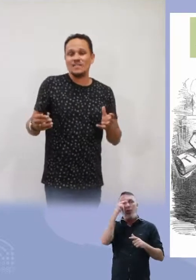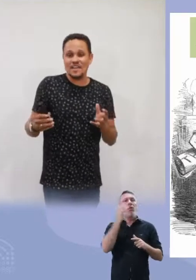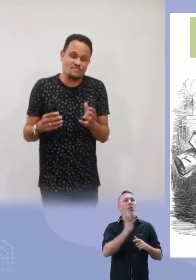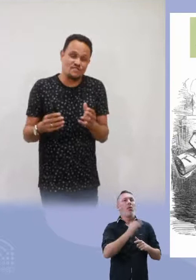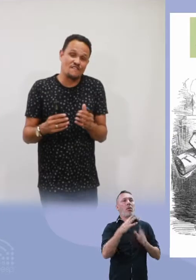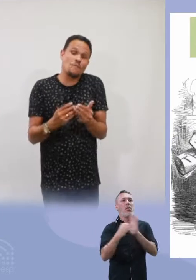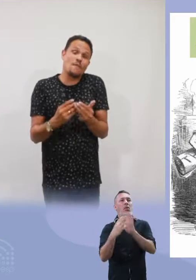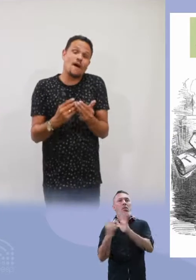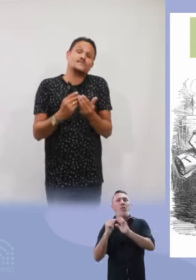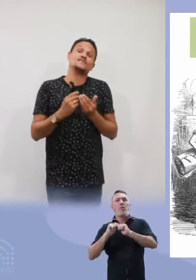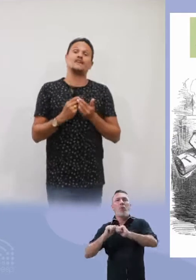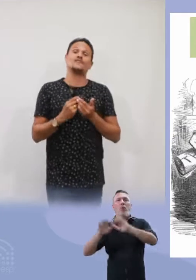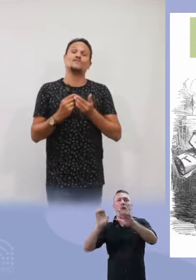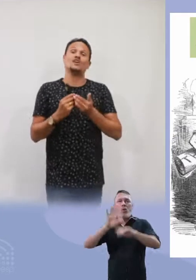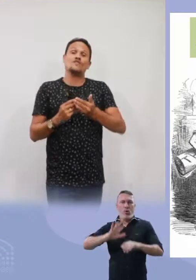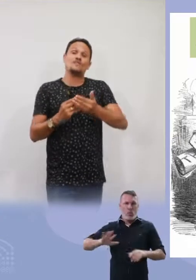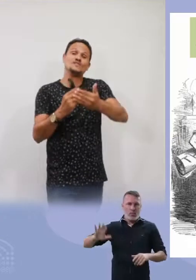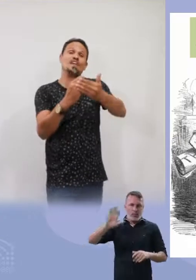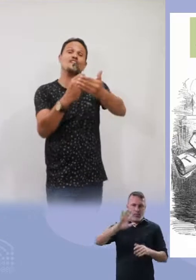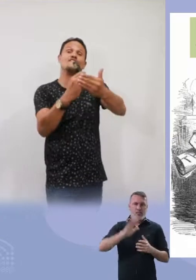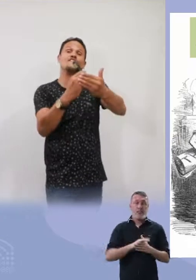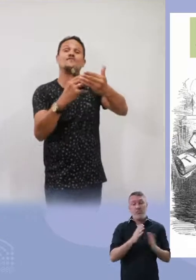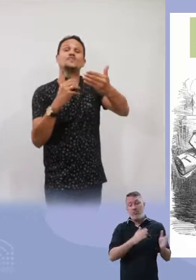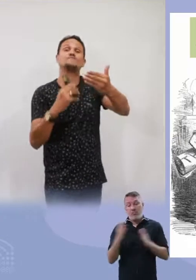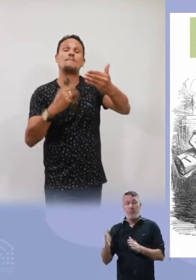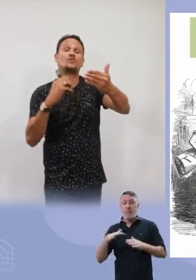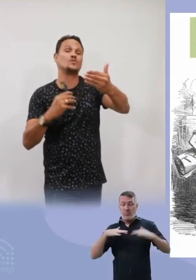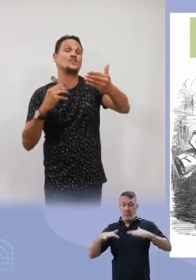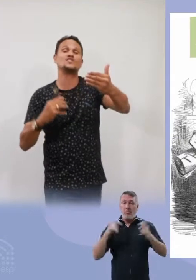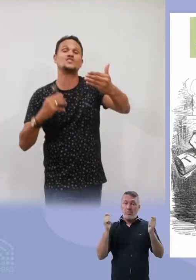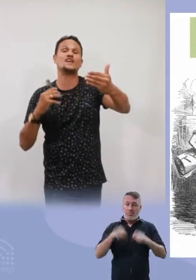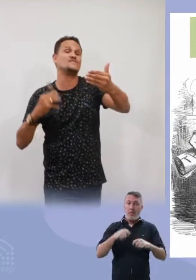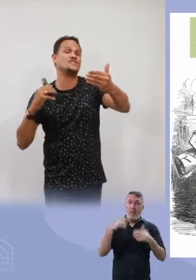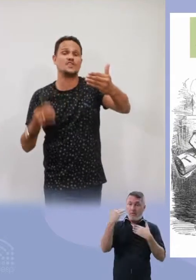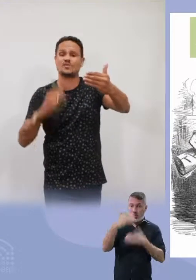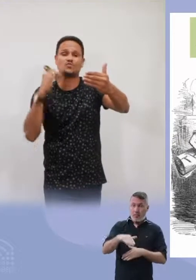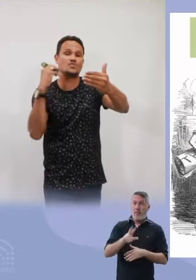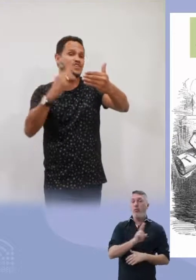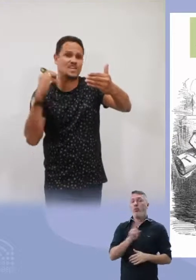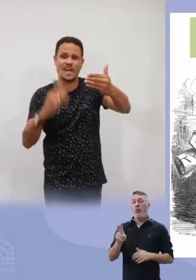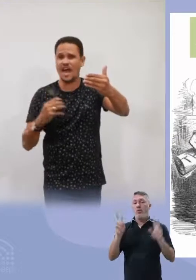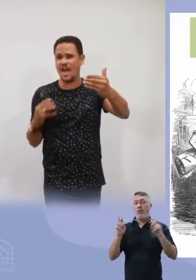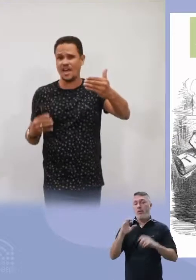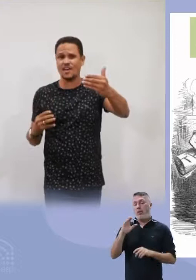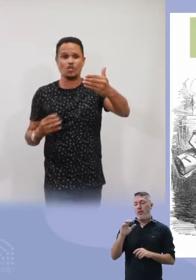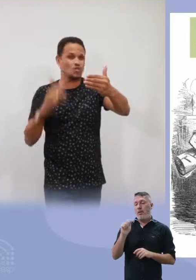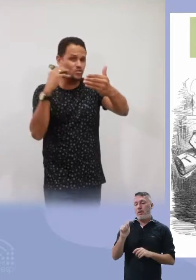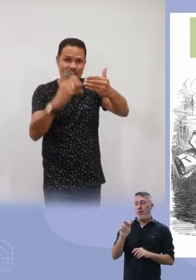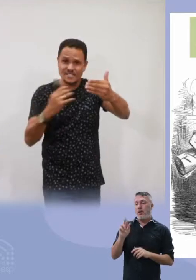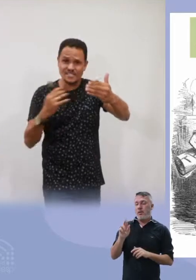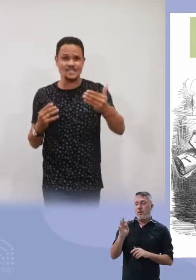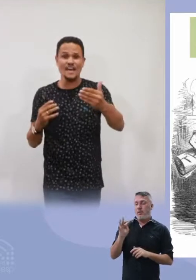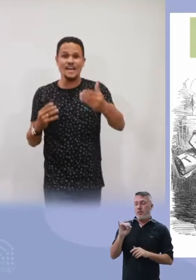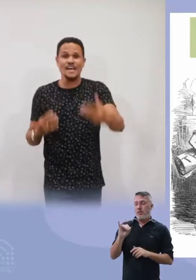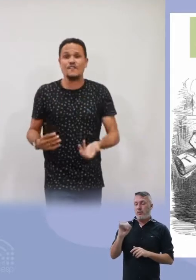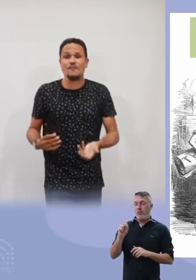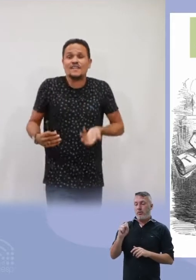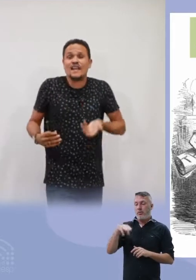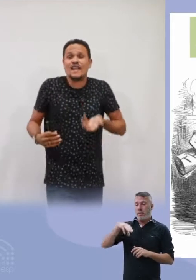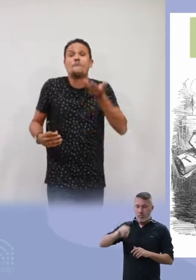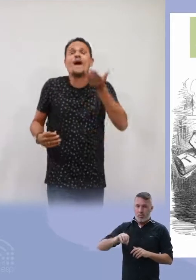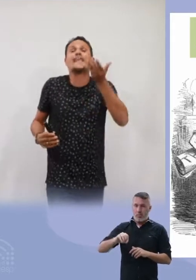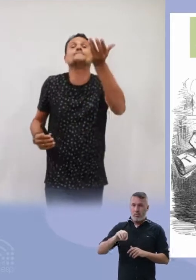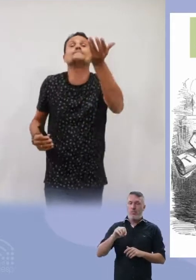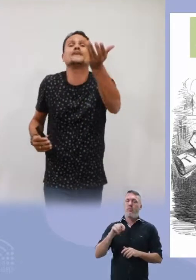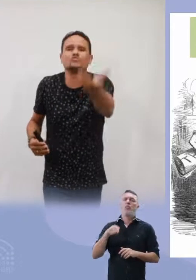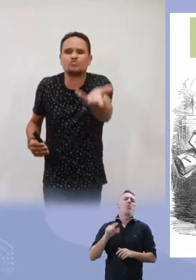né? E o que a gente vai fazer é um baixo-assinado. Nós vamos escrever numa folha de papel tudo que a gente reivindica, tudo que a gente quer. Todo mundo assina e vamos entregar